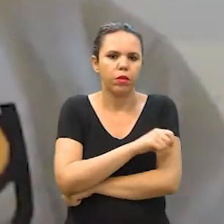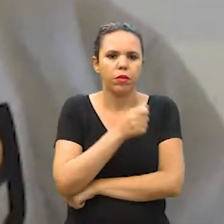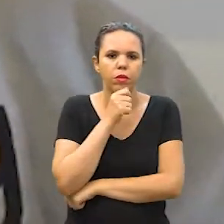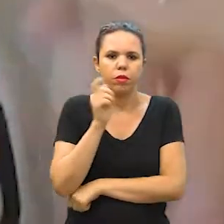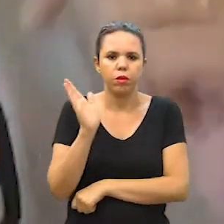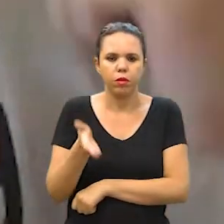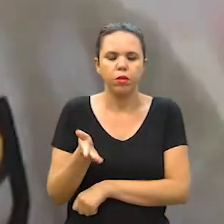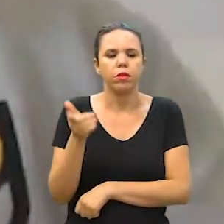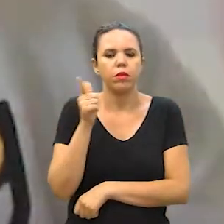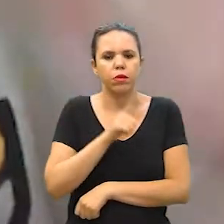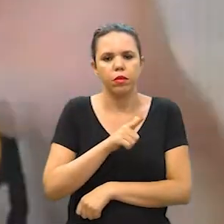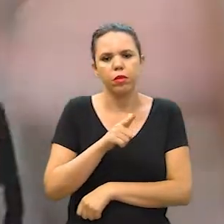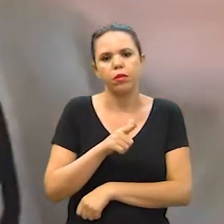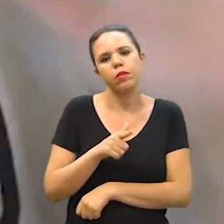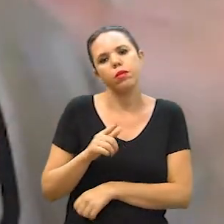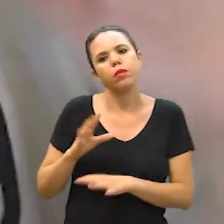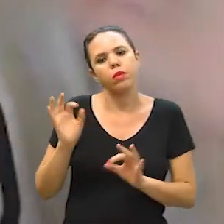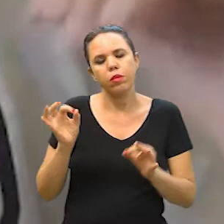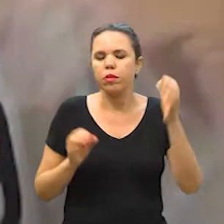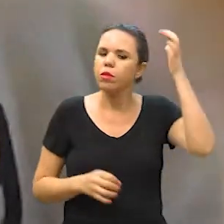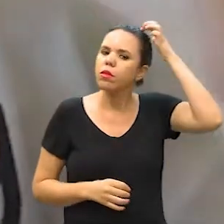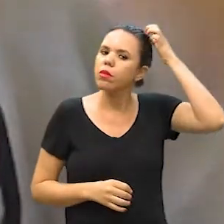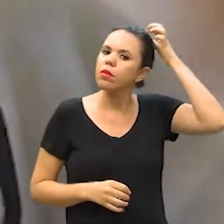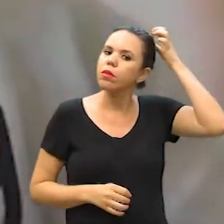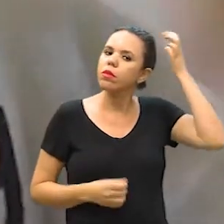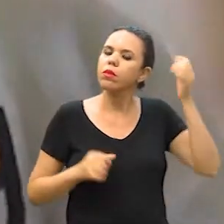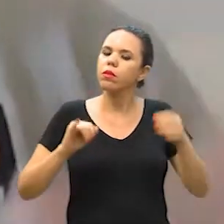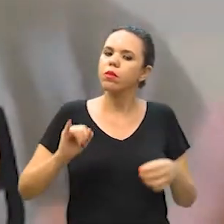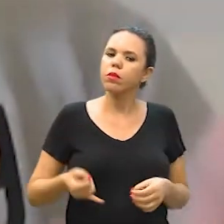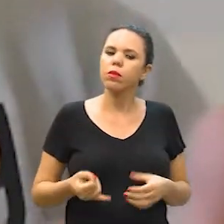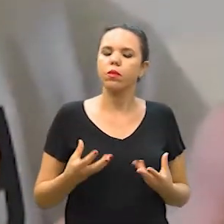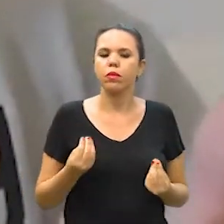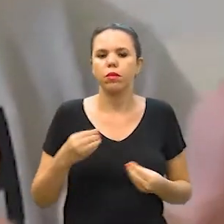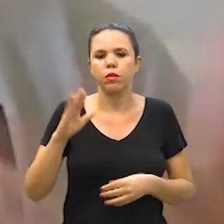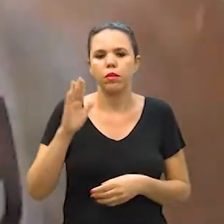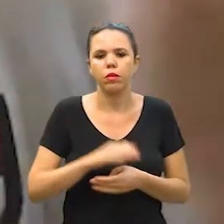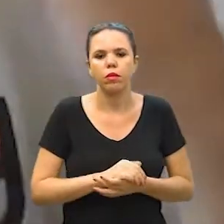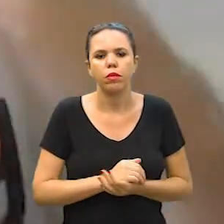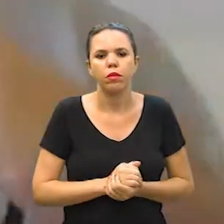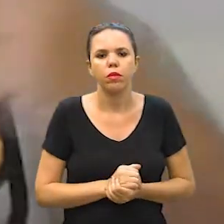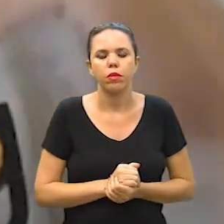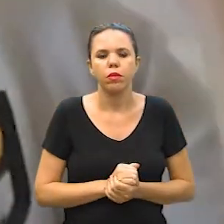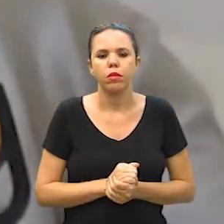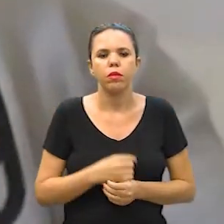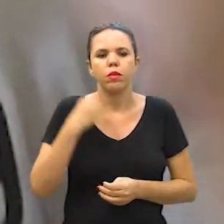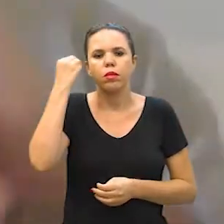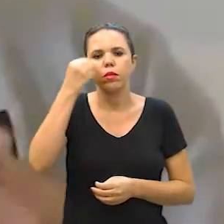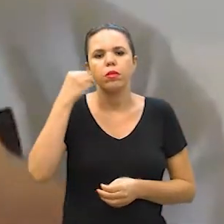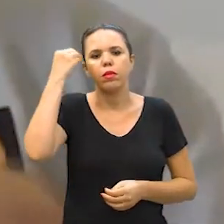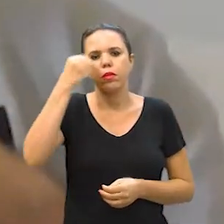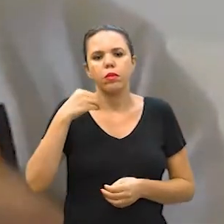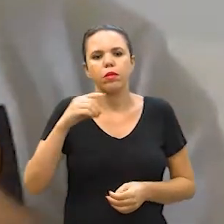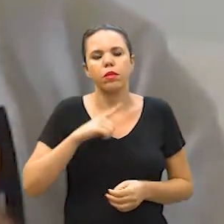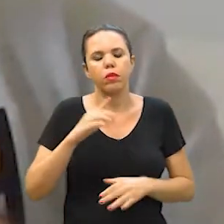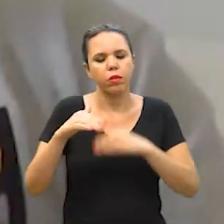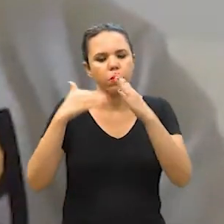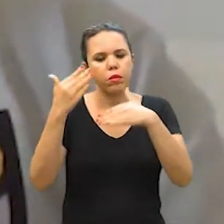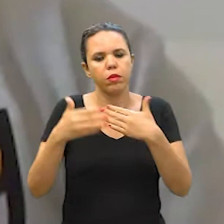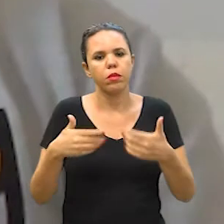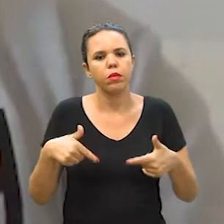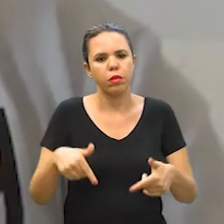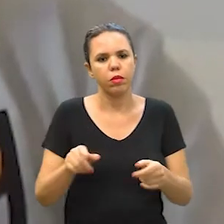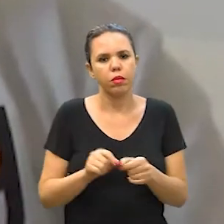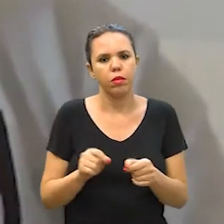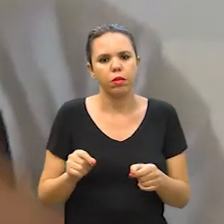ele vai conseguir, com toda certeza, aproveitar muito mais as experiências que ele vai